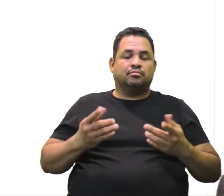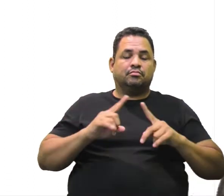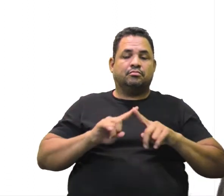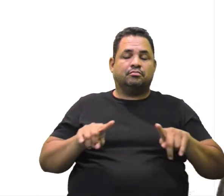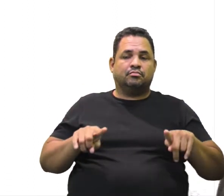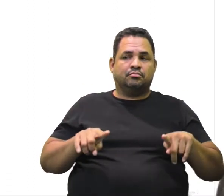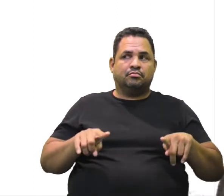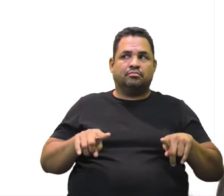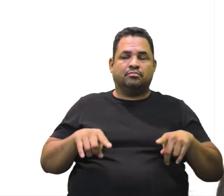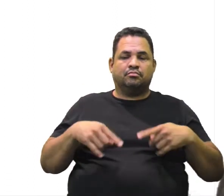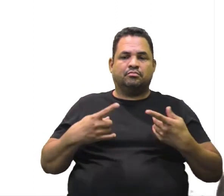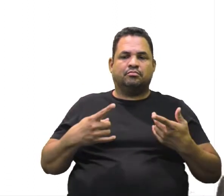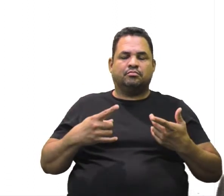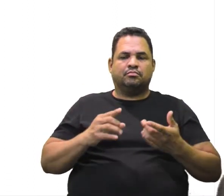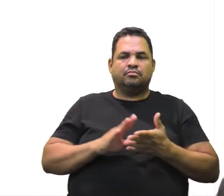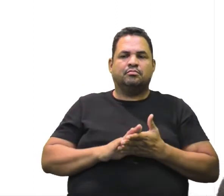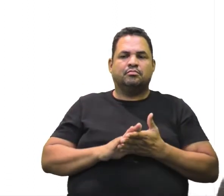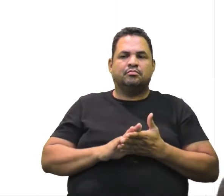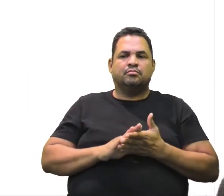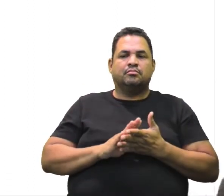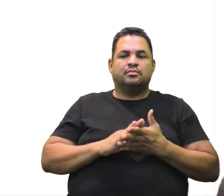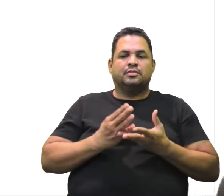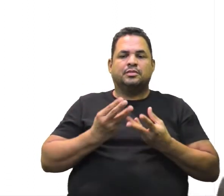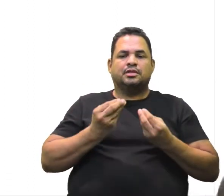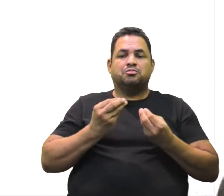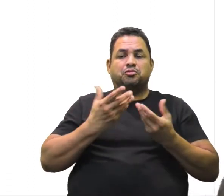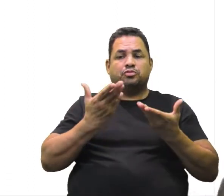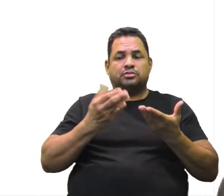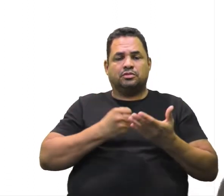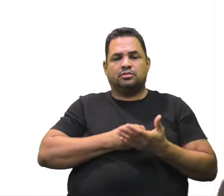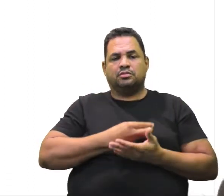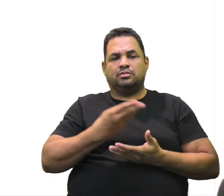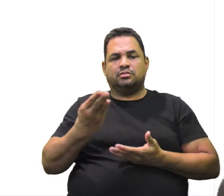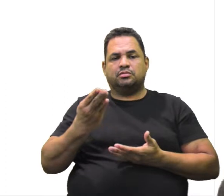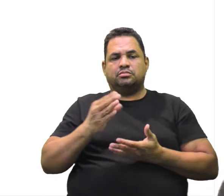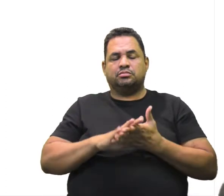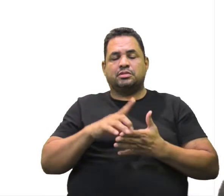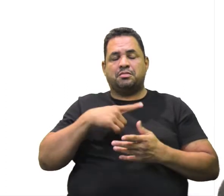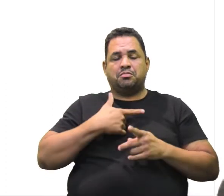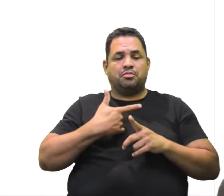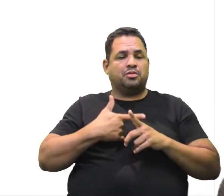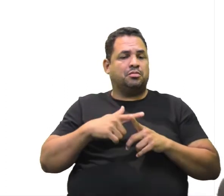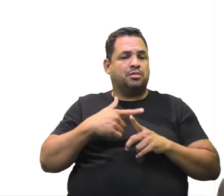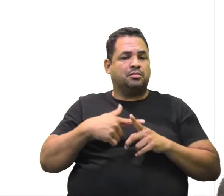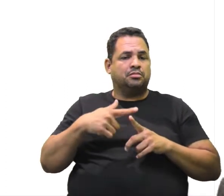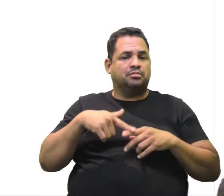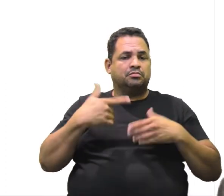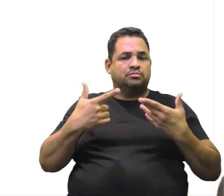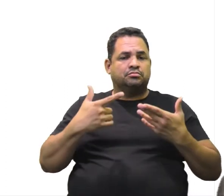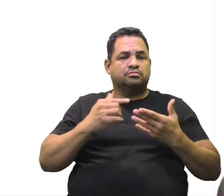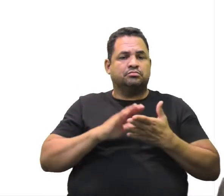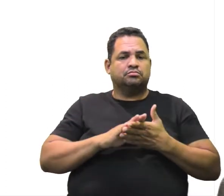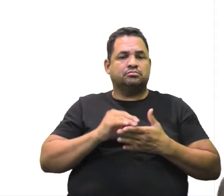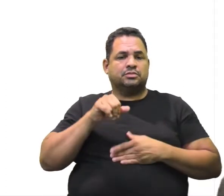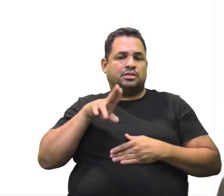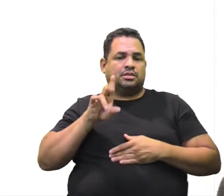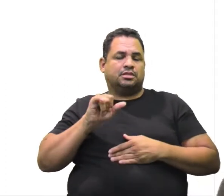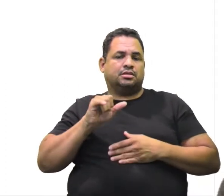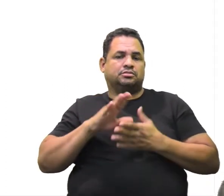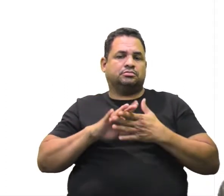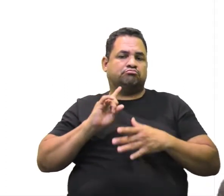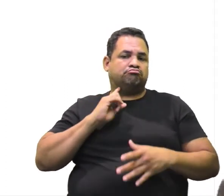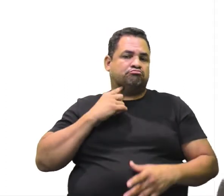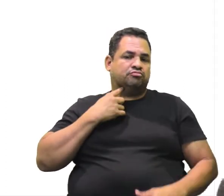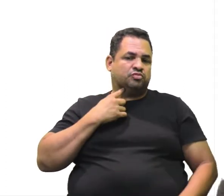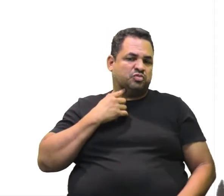Mas, quando em excesso, é prejudicial, gerando radicais que